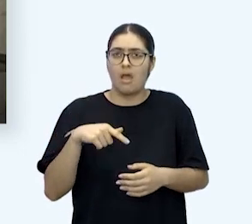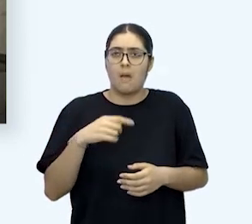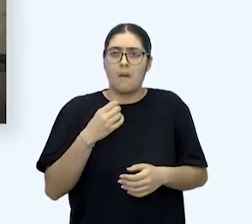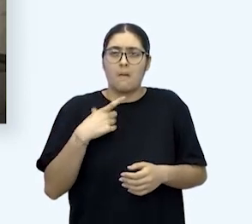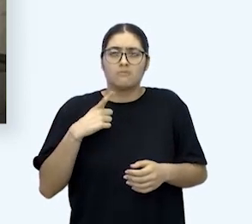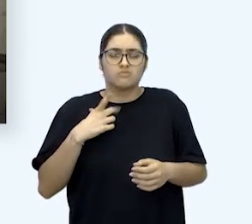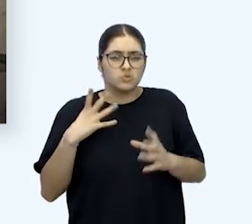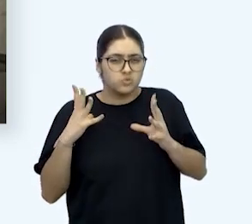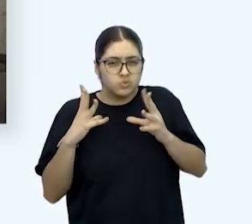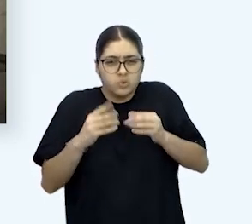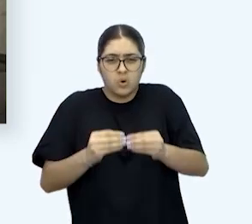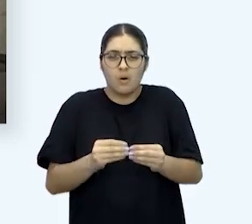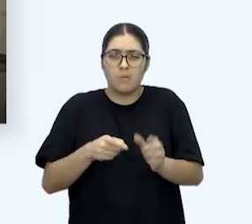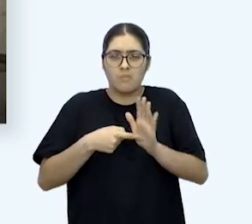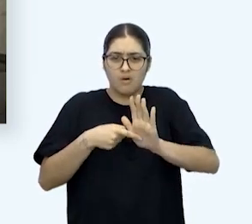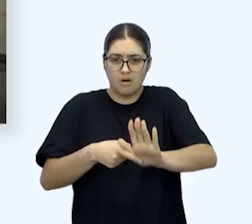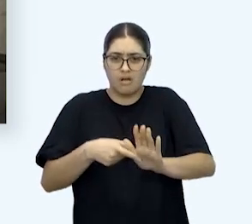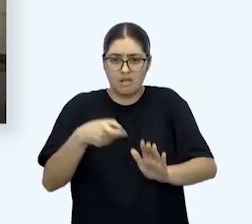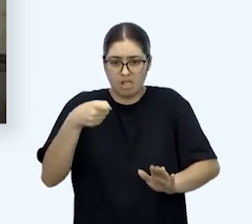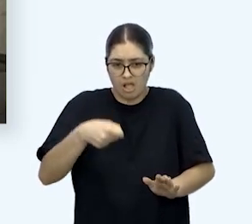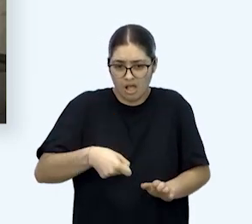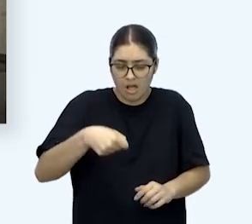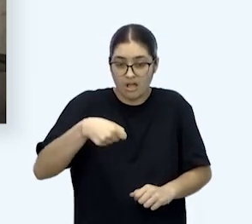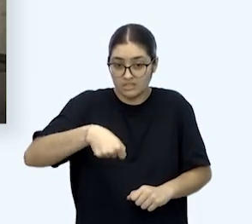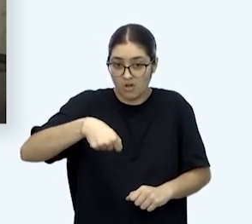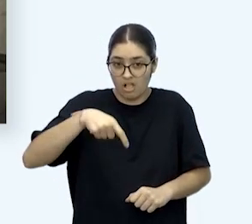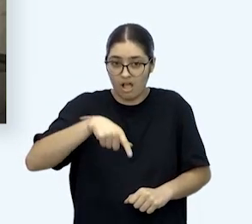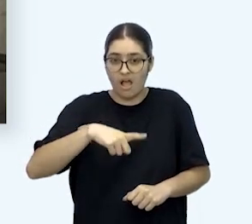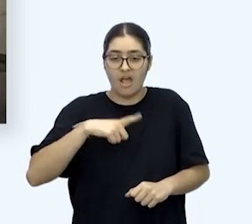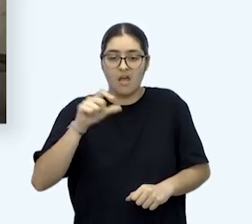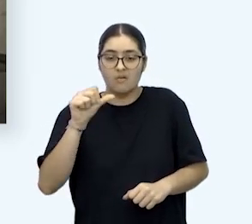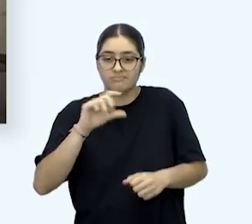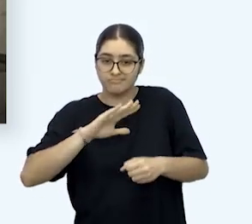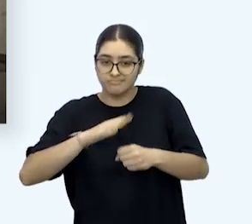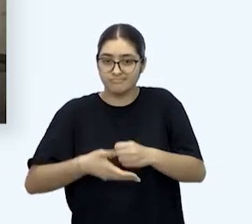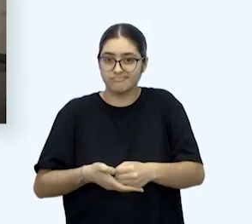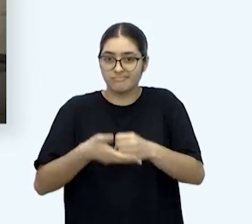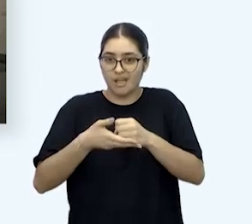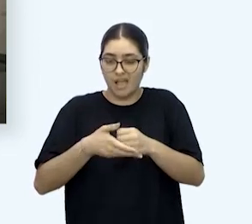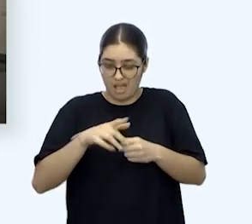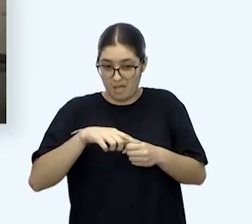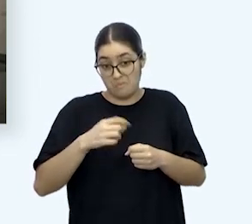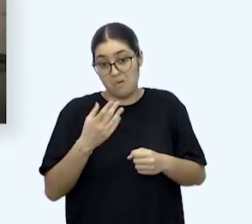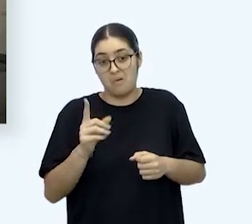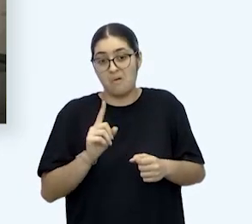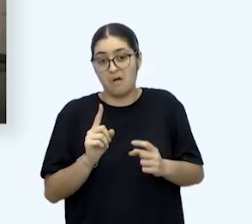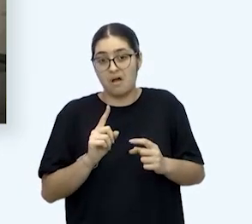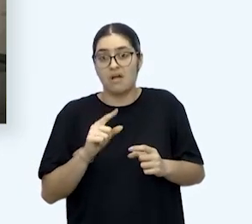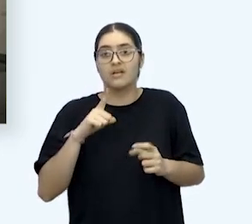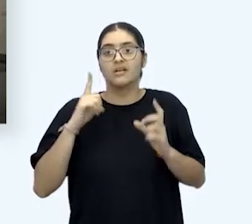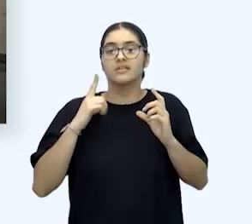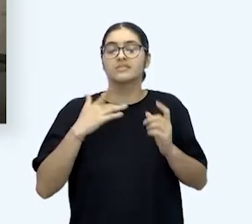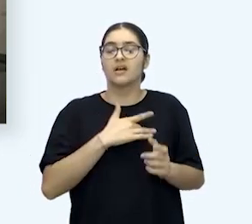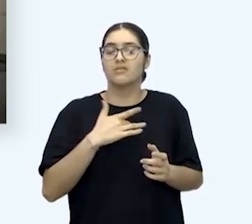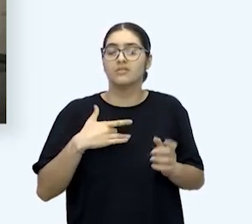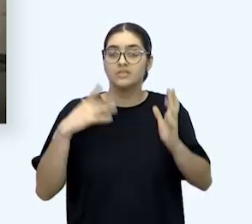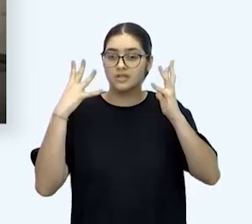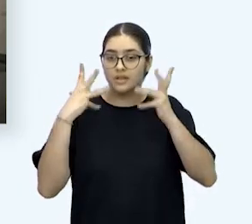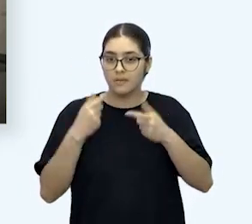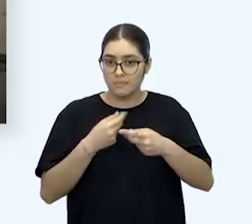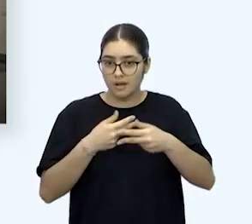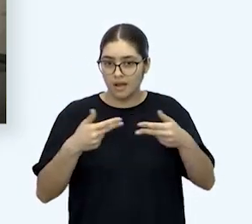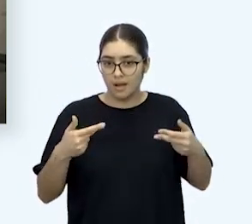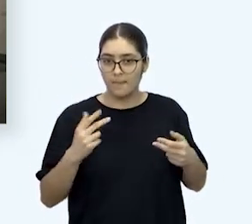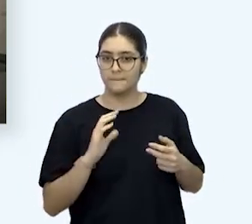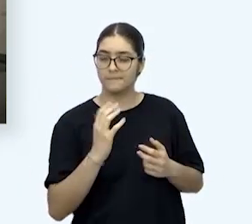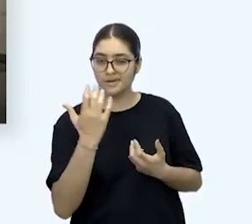para comprovar que as sacolas eram inofensivas ao meio ambiente e à saúde, tanto do homem como dos animais e das plantas.